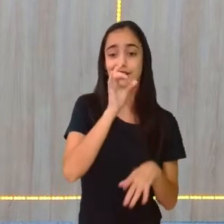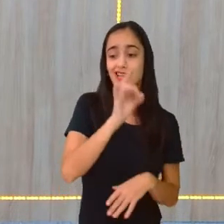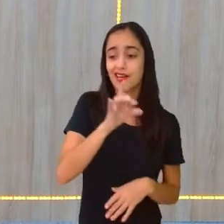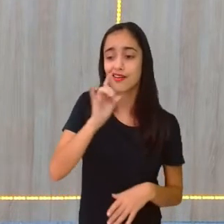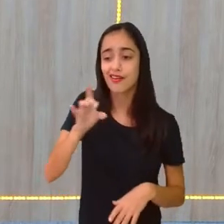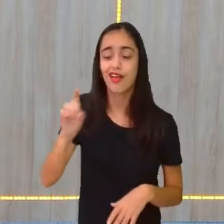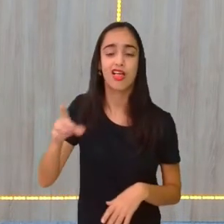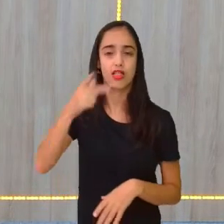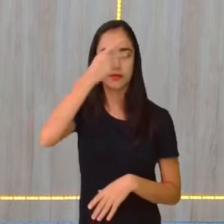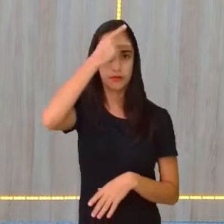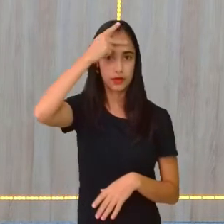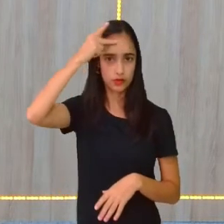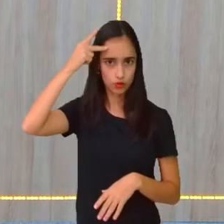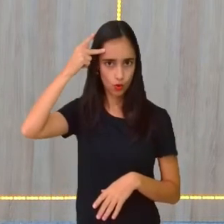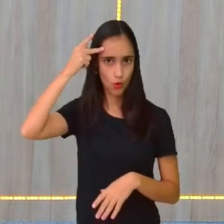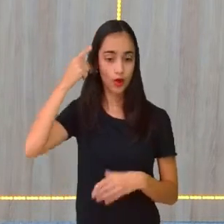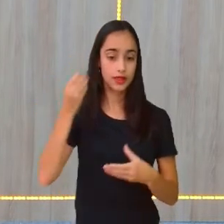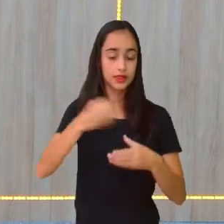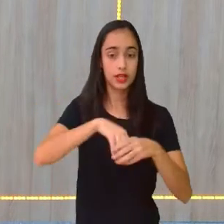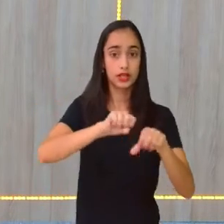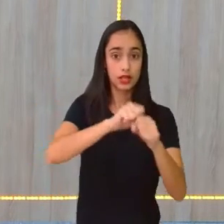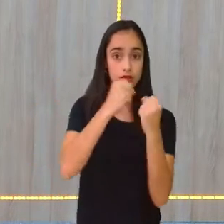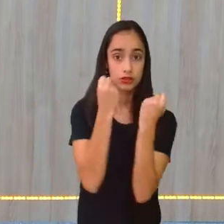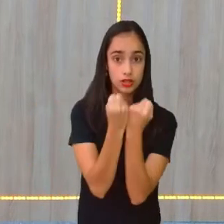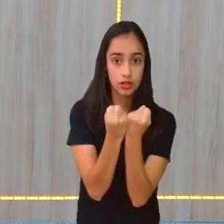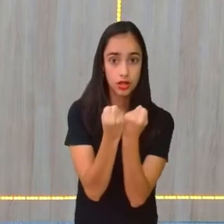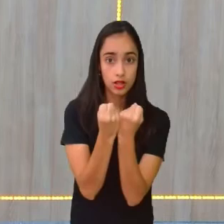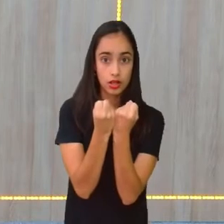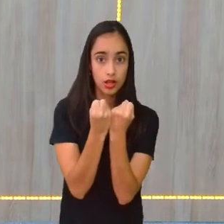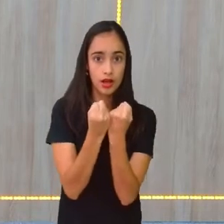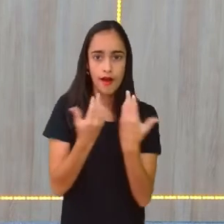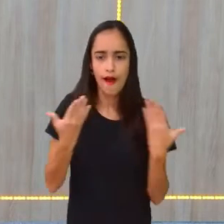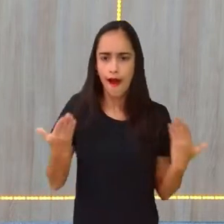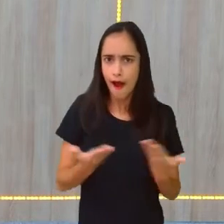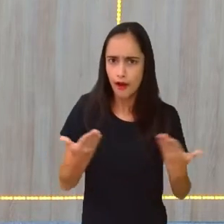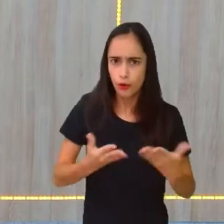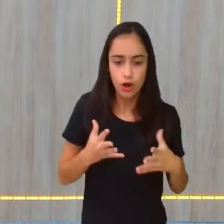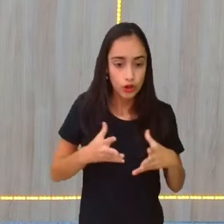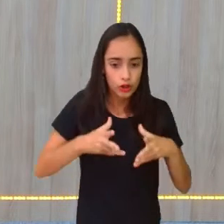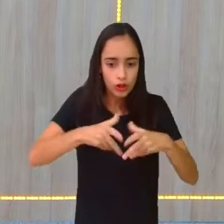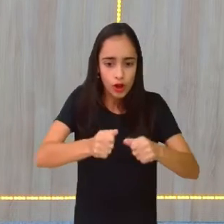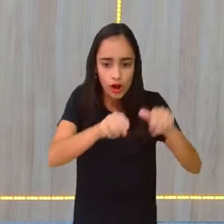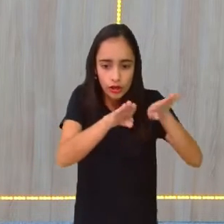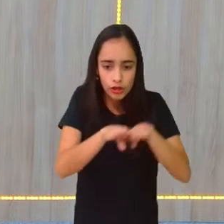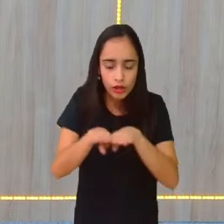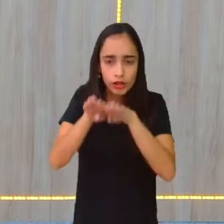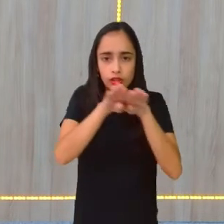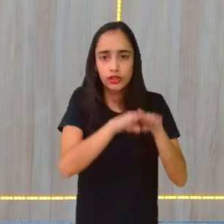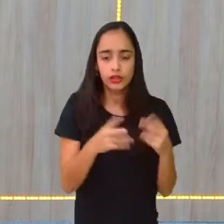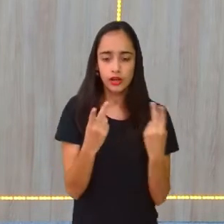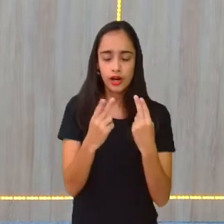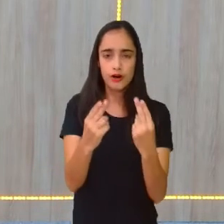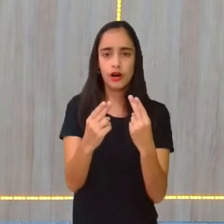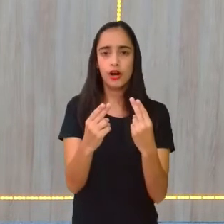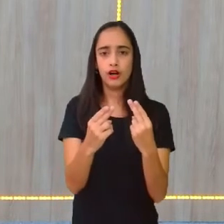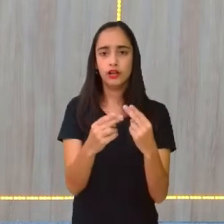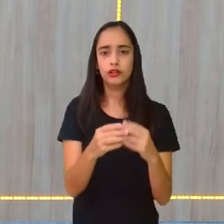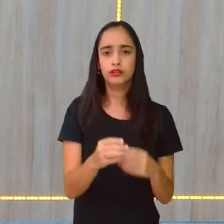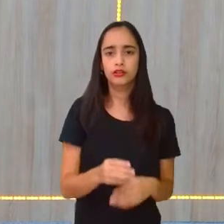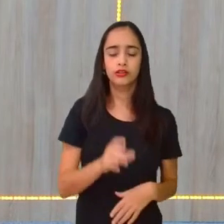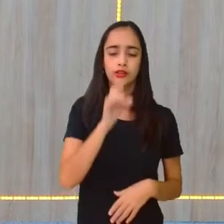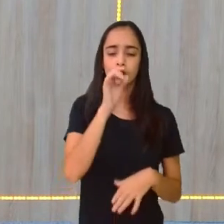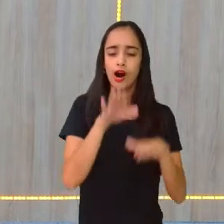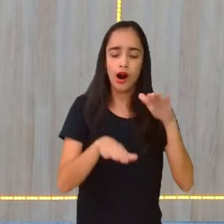atenienses. Estabiliza o regime democrático e diz agora todo mundo igual perante aí aos direitos, né, perante a